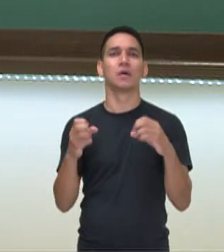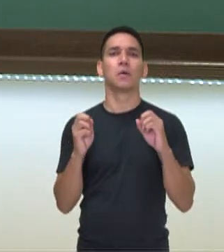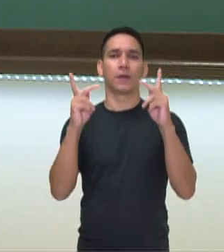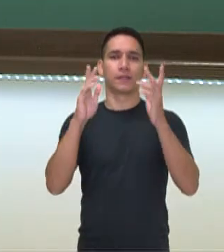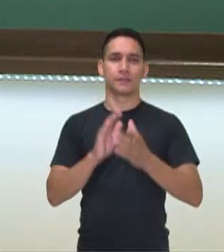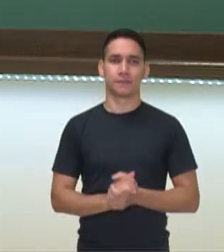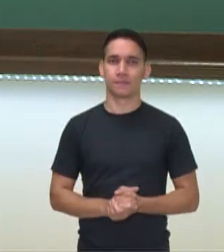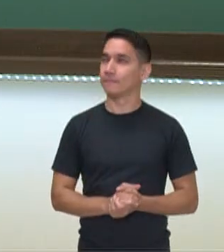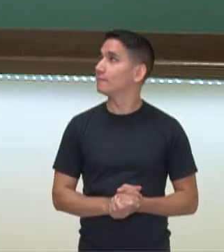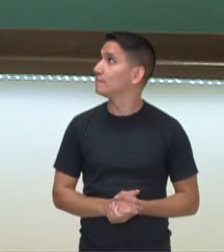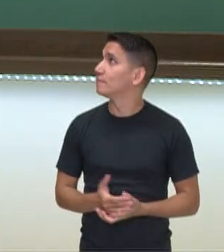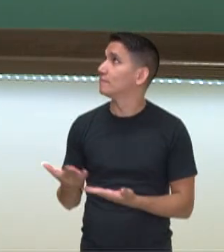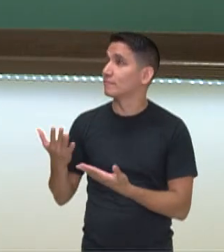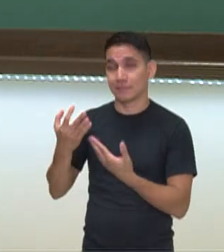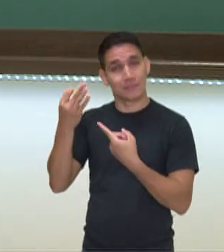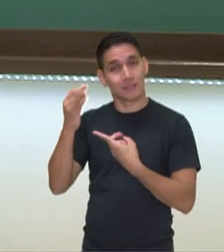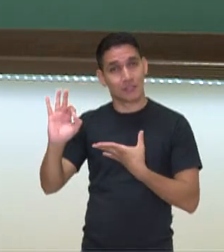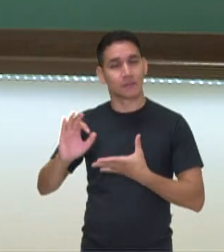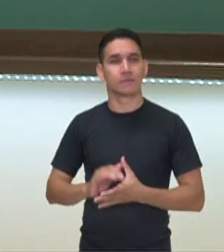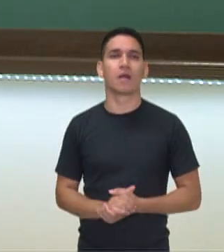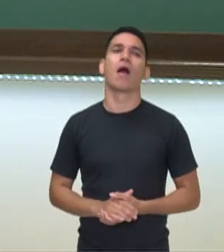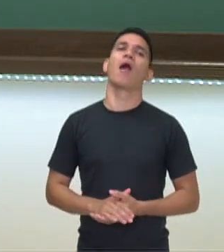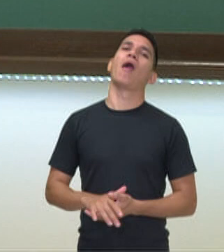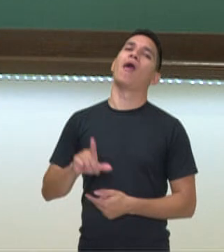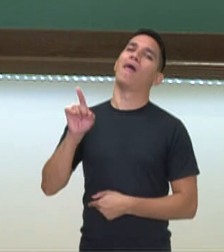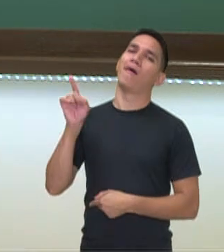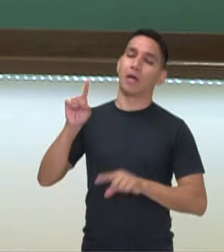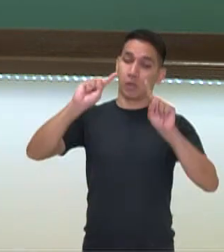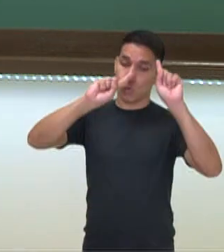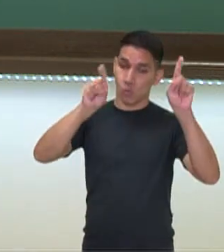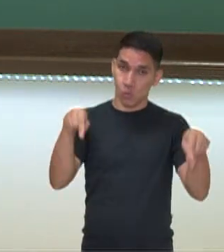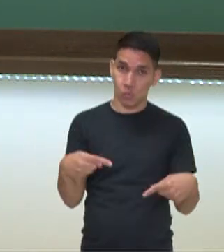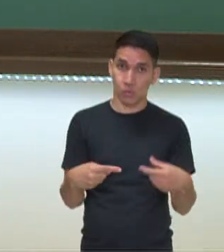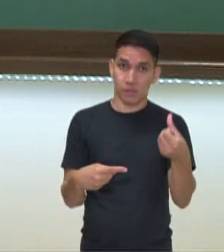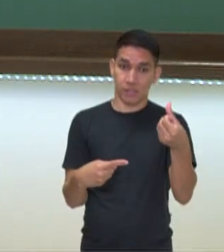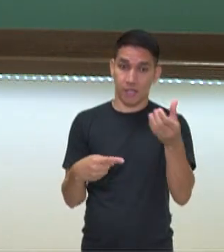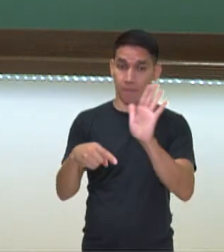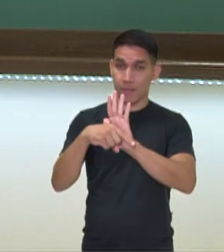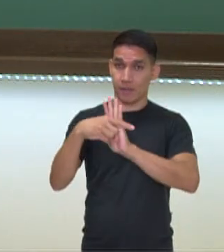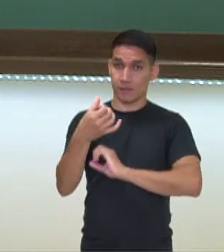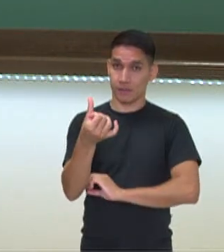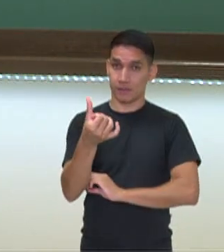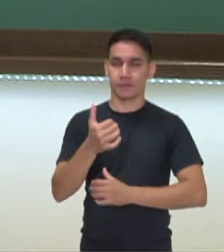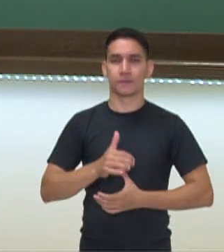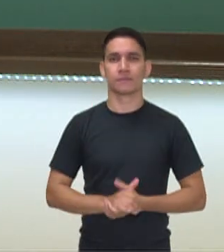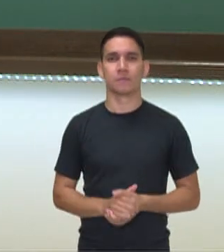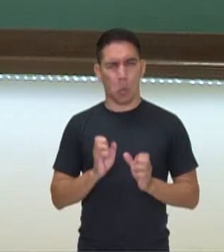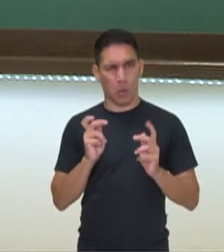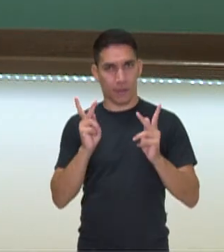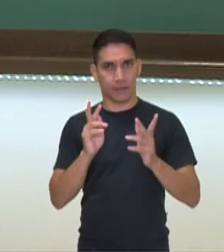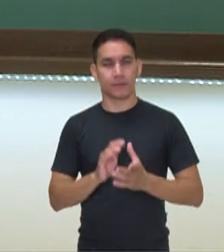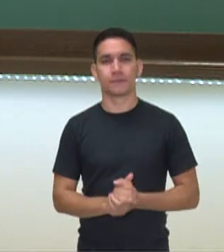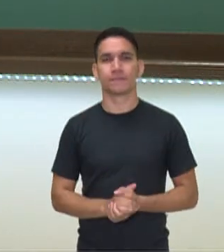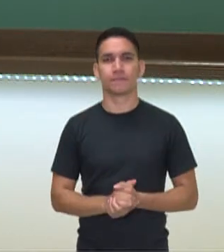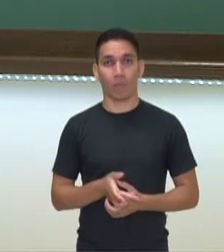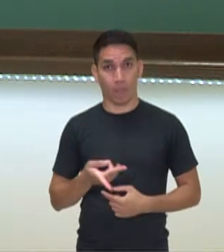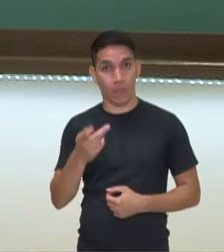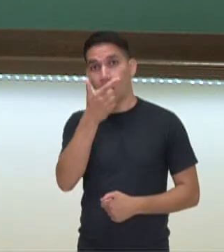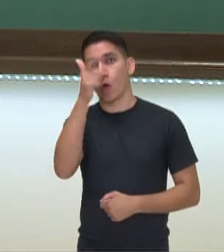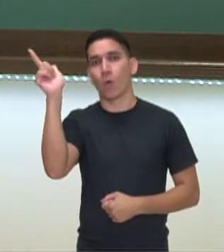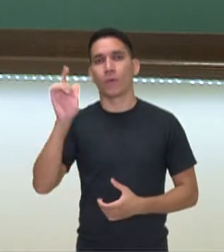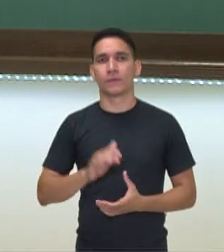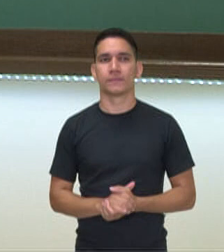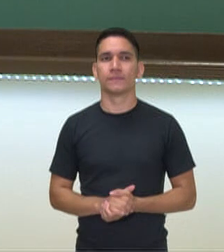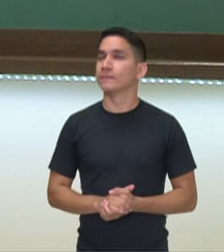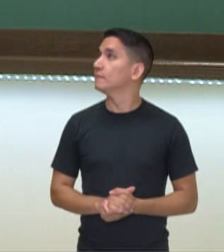dar 25. Então, tá certo. Ah, então o parênteses é aqui, ó. Entre 6 menos 6. Tudo bem? Vamos para